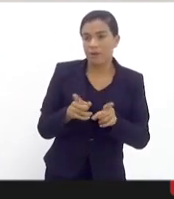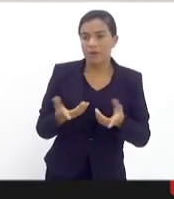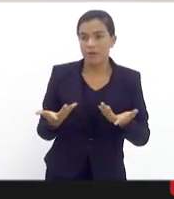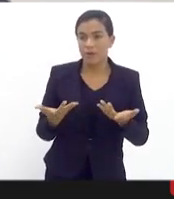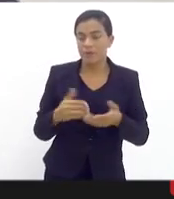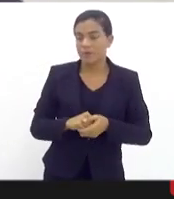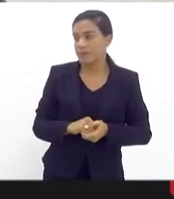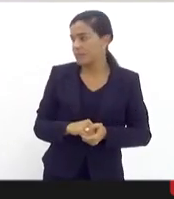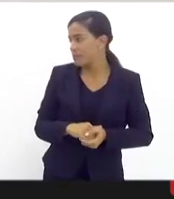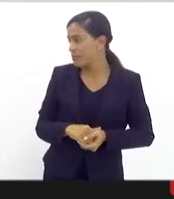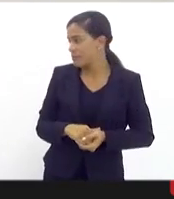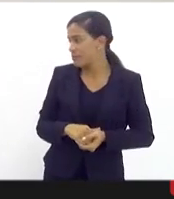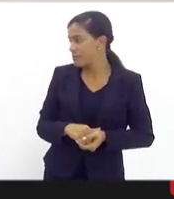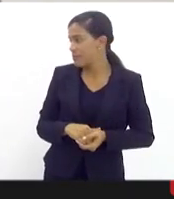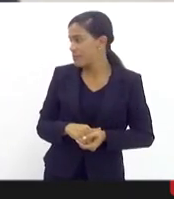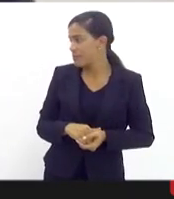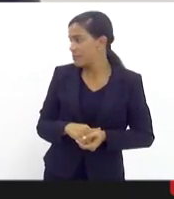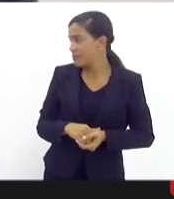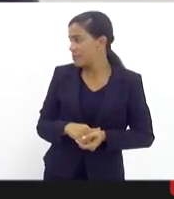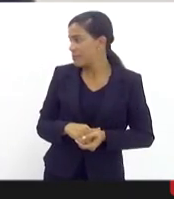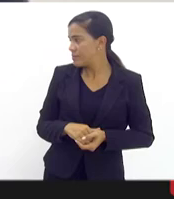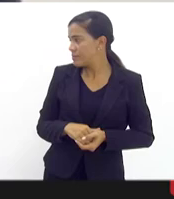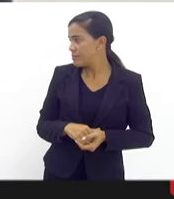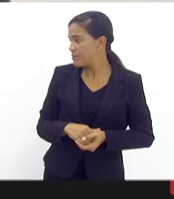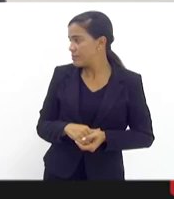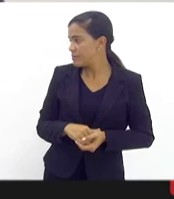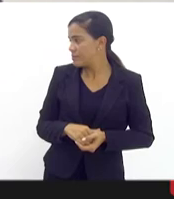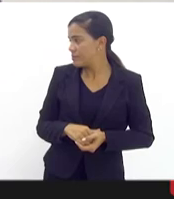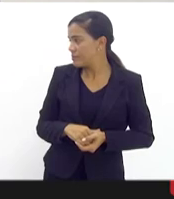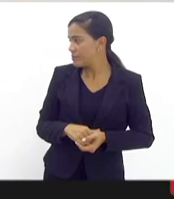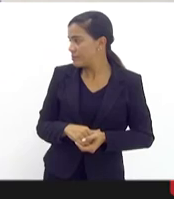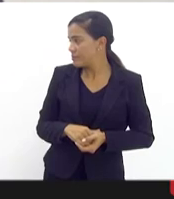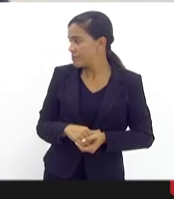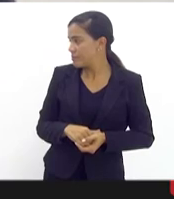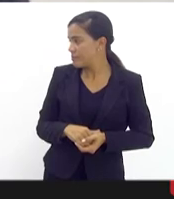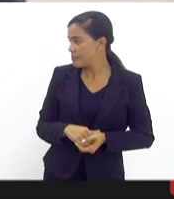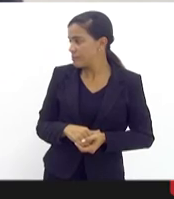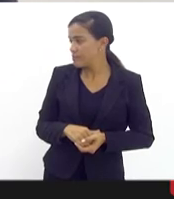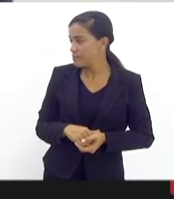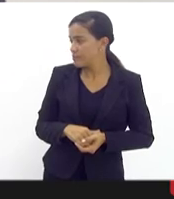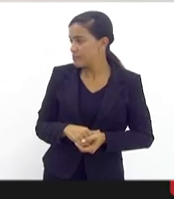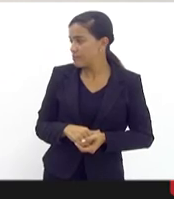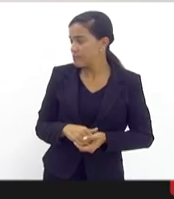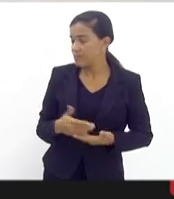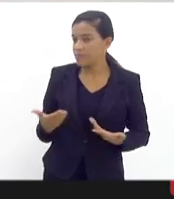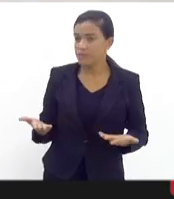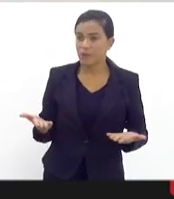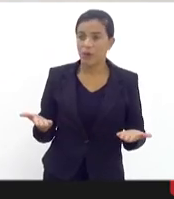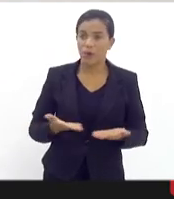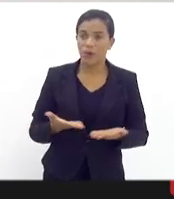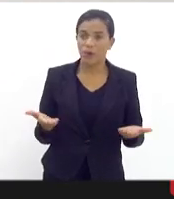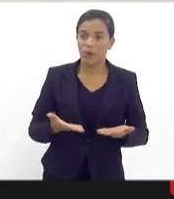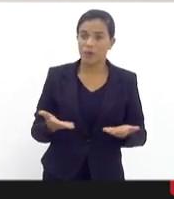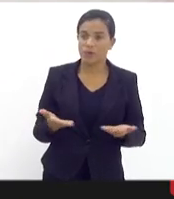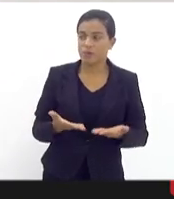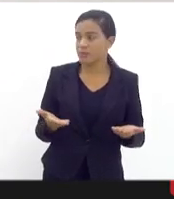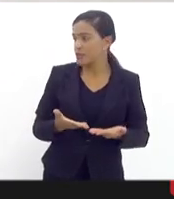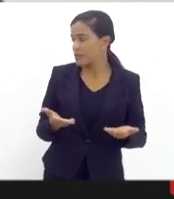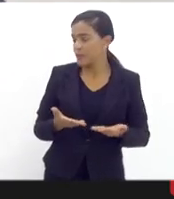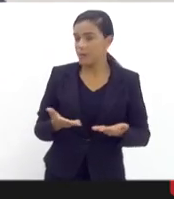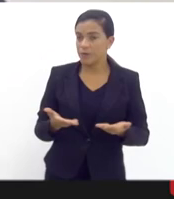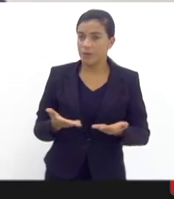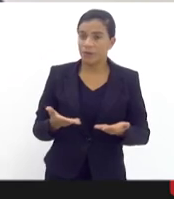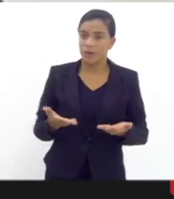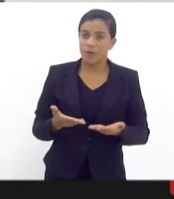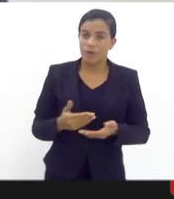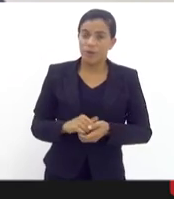algum manual de redação, mesmo que não necessariamente, né, funcionasse daquela maneira, mas hoje você, o que você coloca, né? Você,